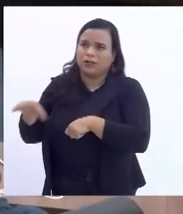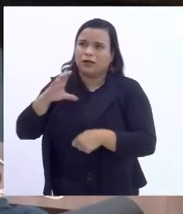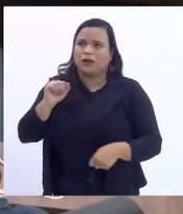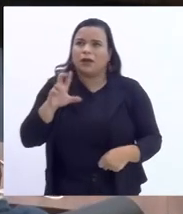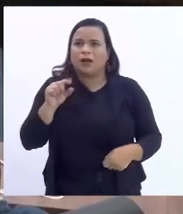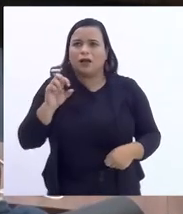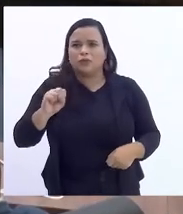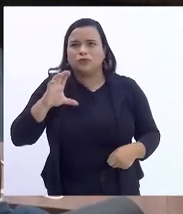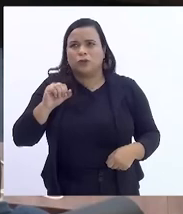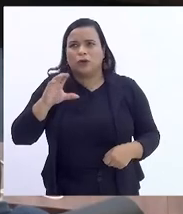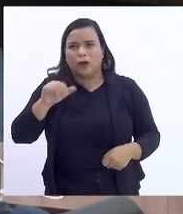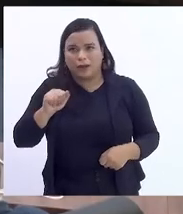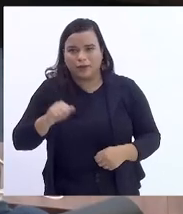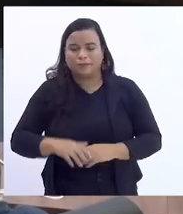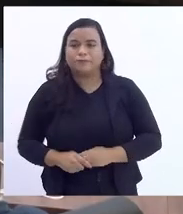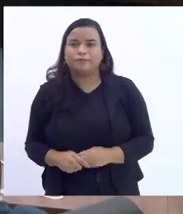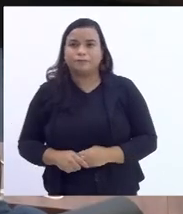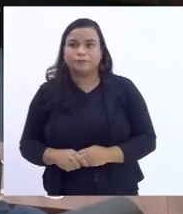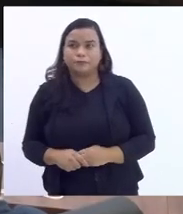para o Carlos coca